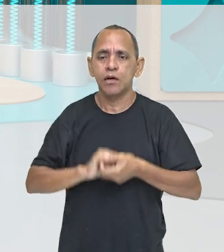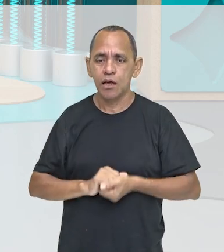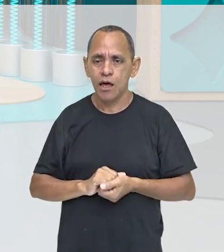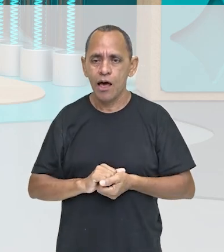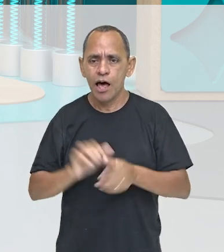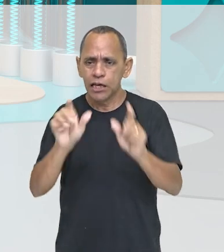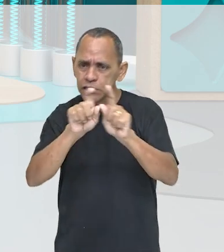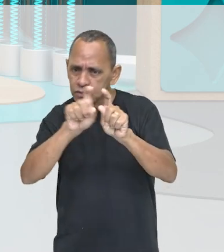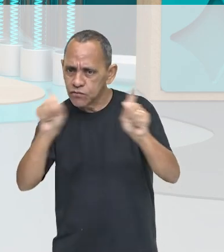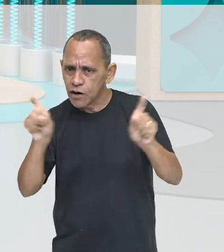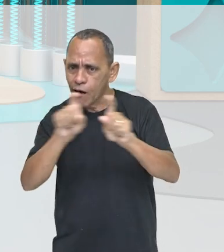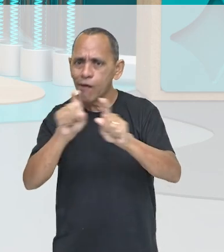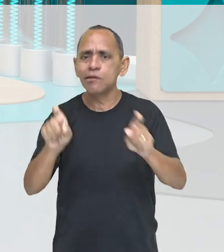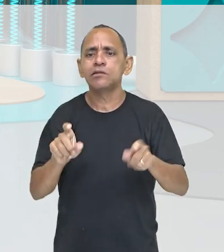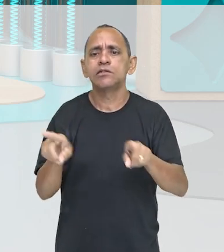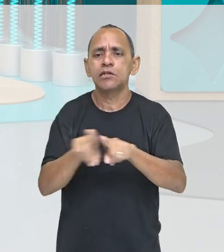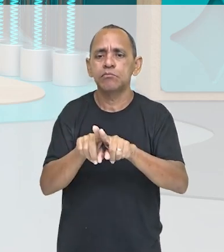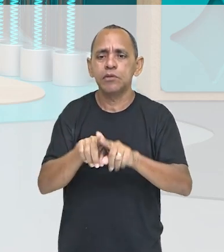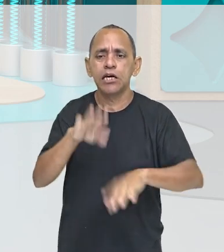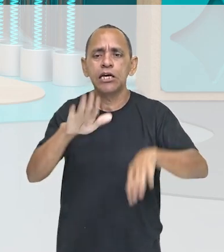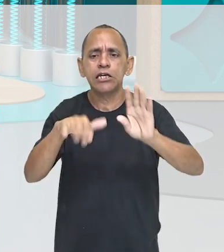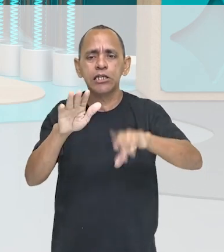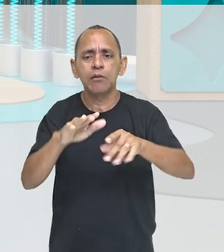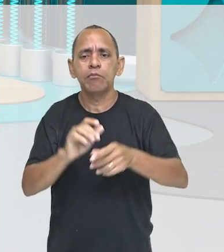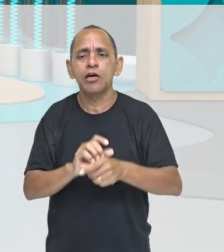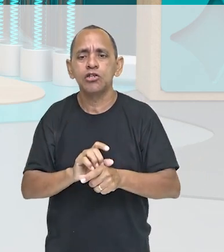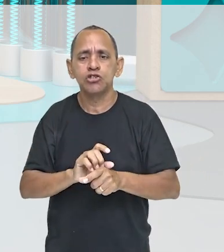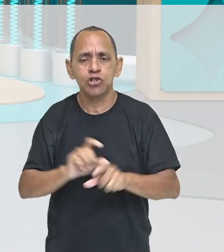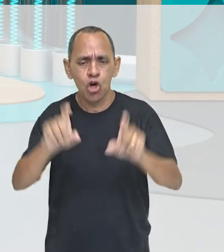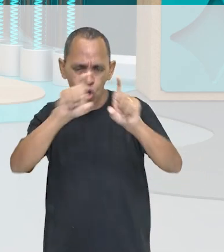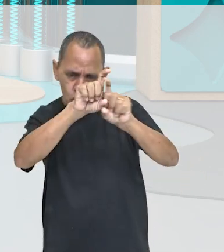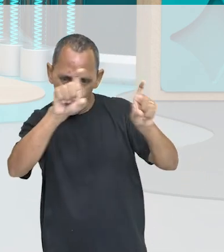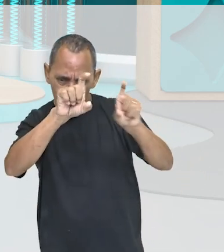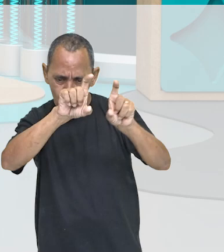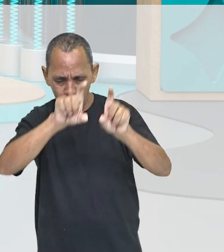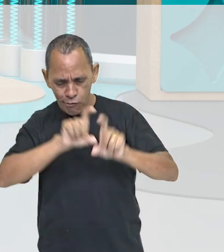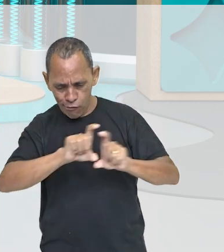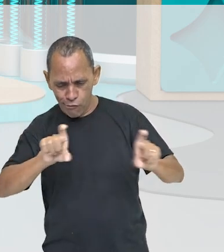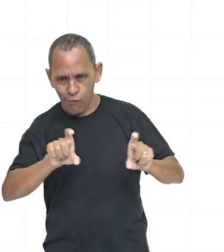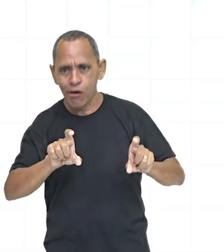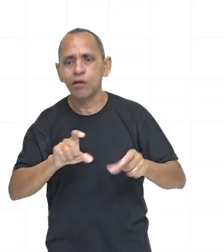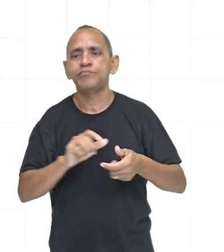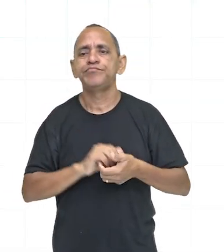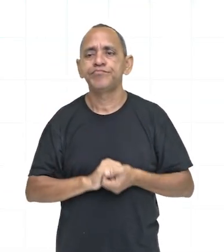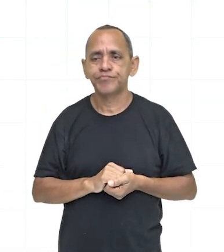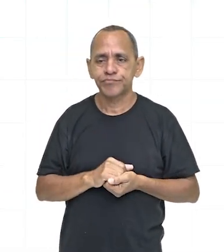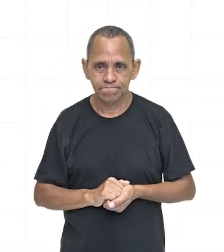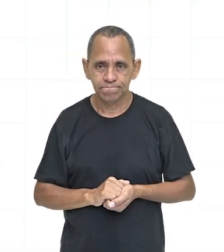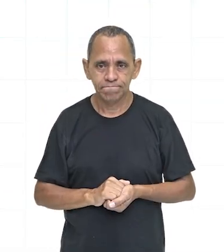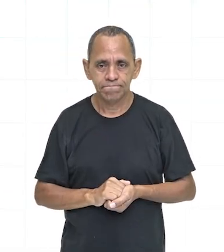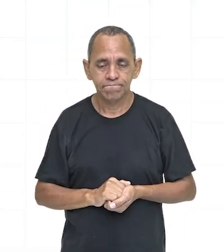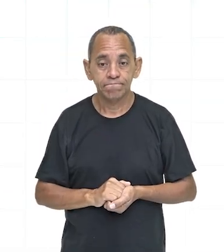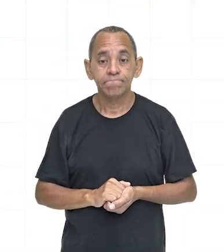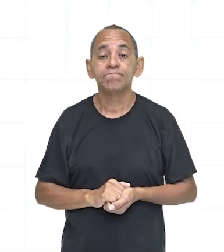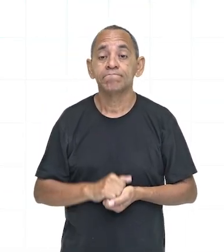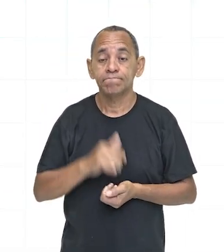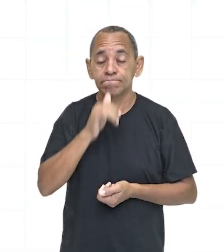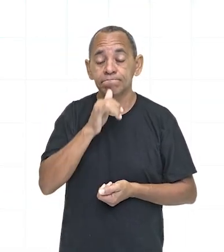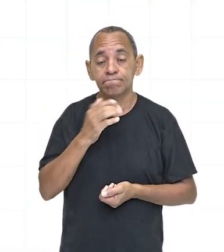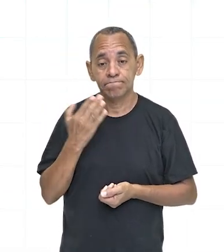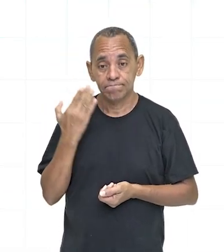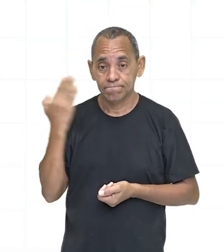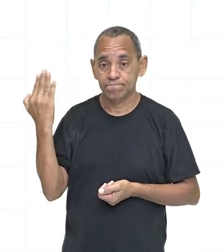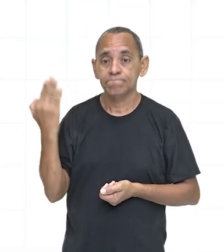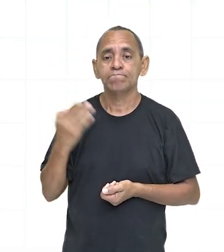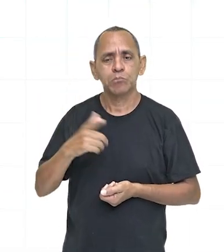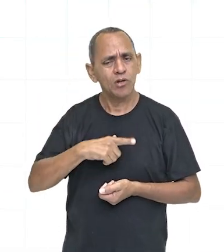dessas frases, que depende de uma para que a outra aconteça, né, que são as condicionais do tipo 1. Nesse exemplo, então, nós